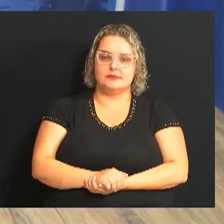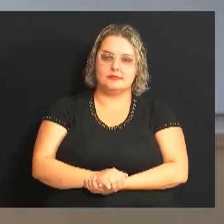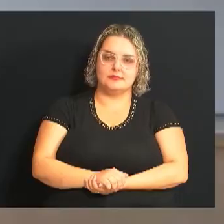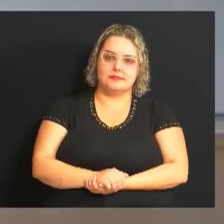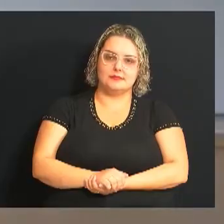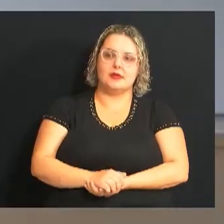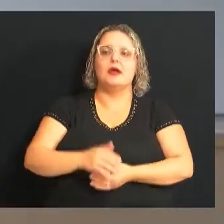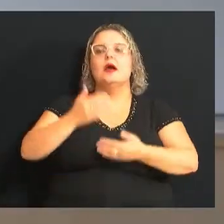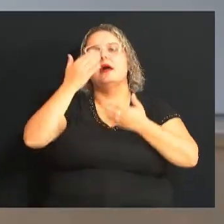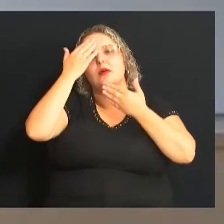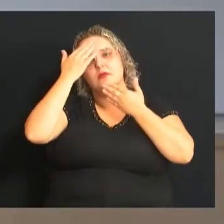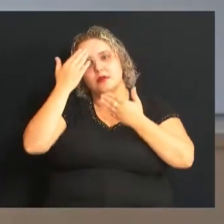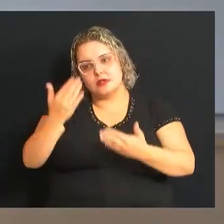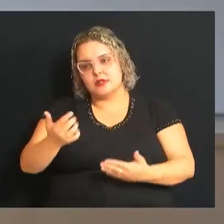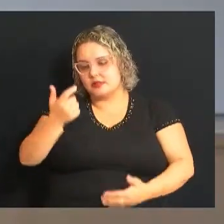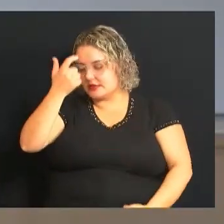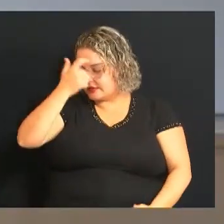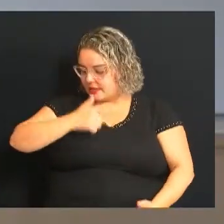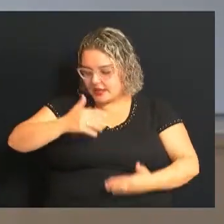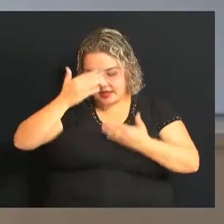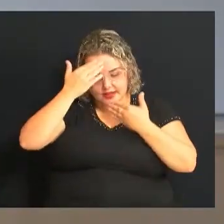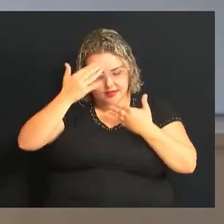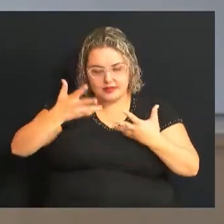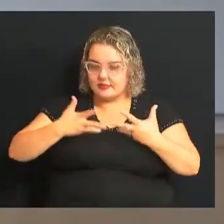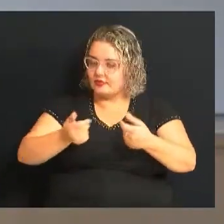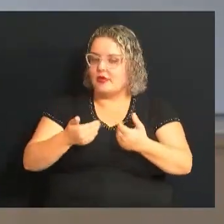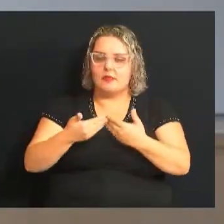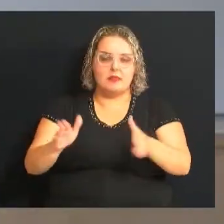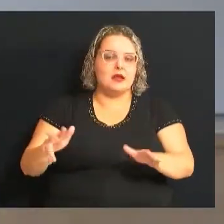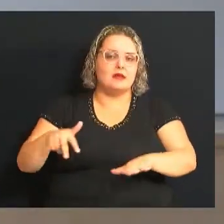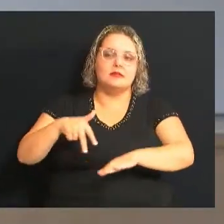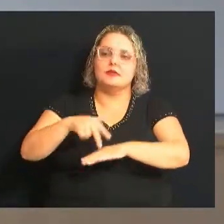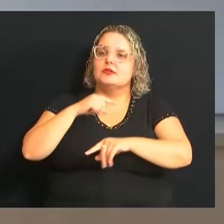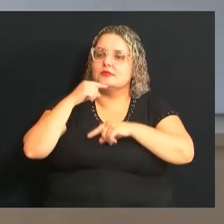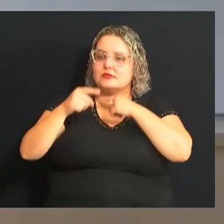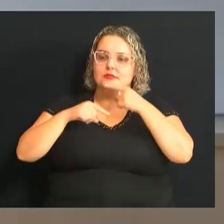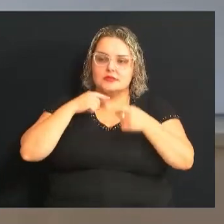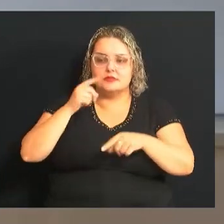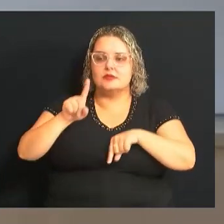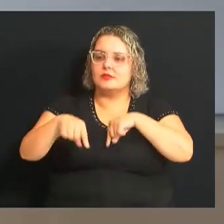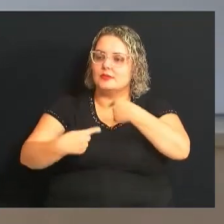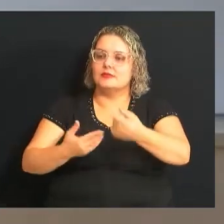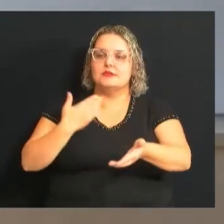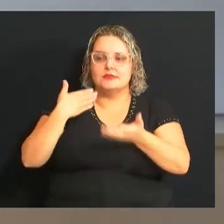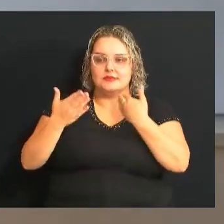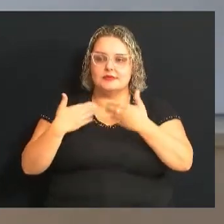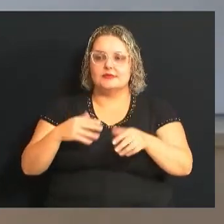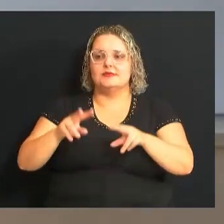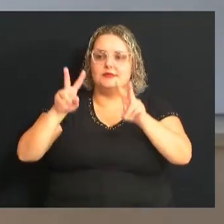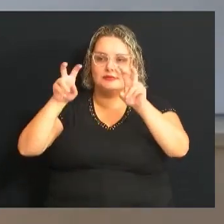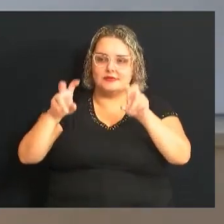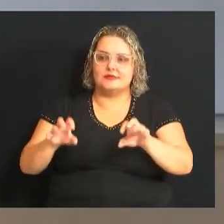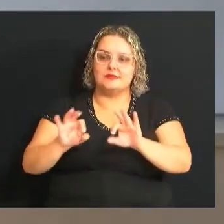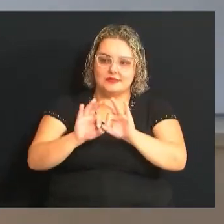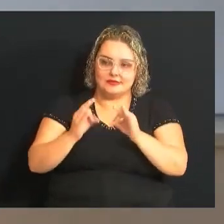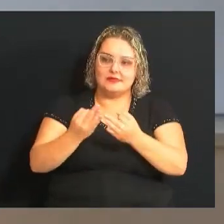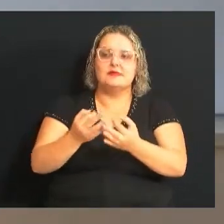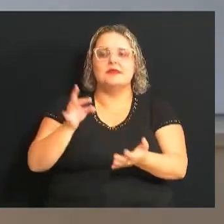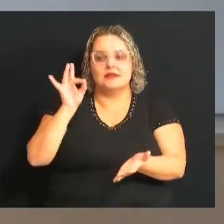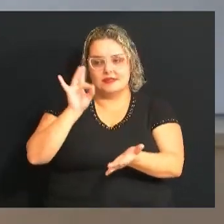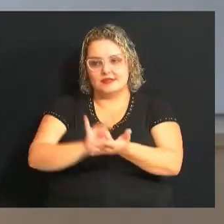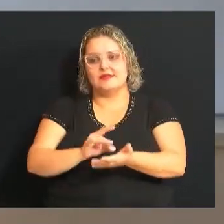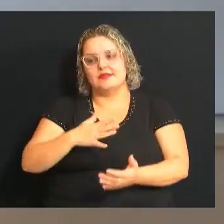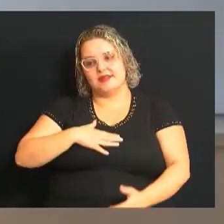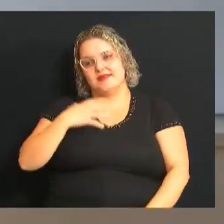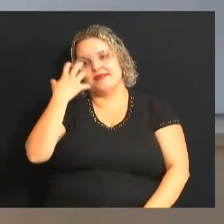Muito obrigada, eu que agradeço pelo convite, estou à disposição para dúvidas, outras conversas, qualquer tema de família, que realmente é a minha